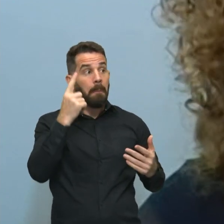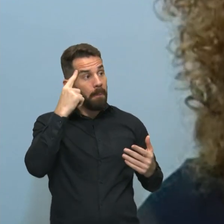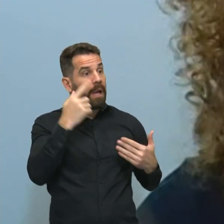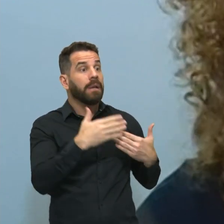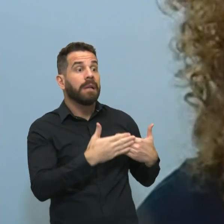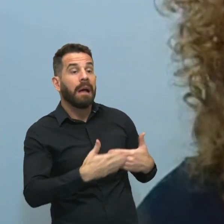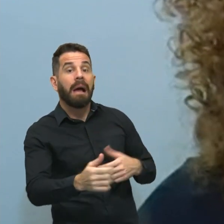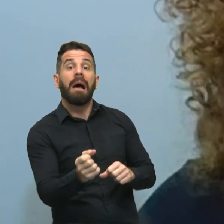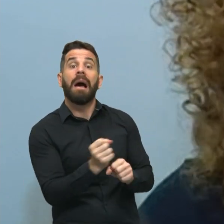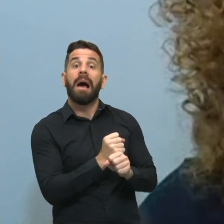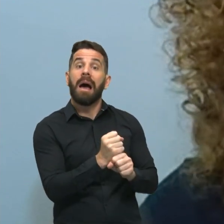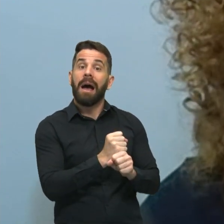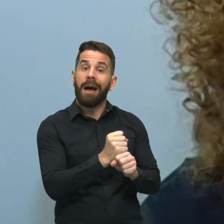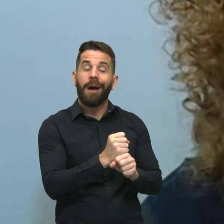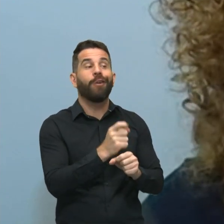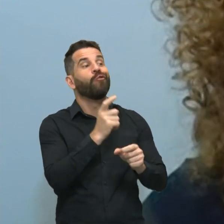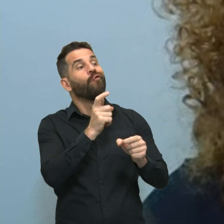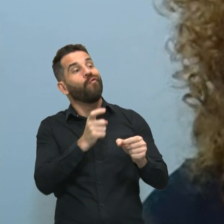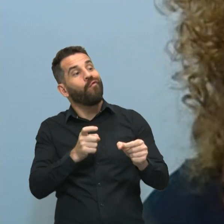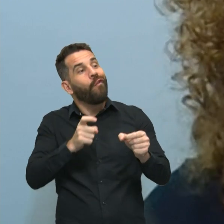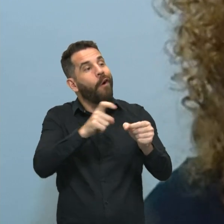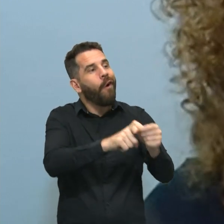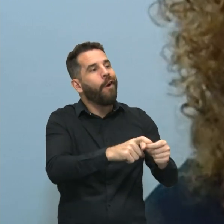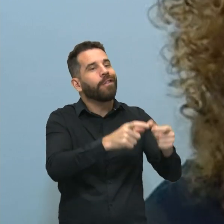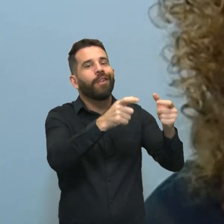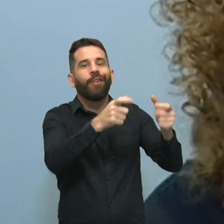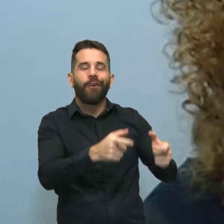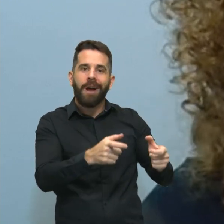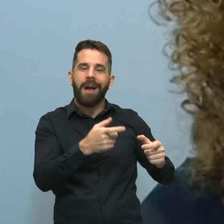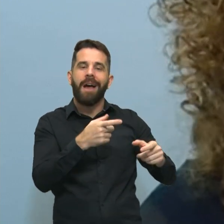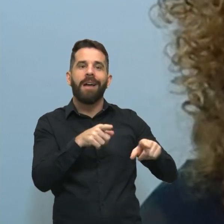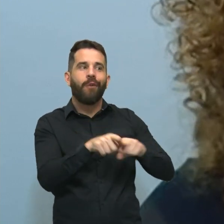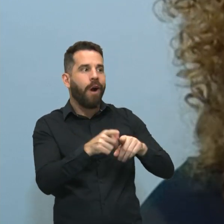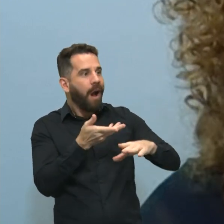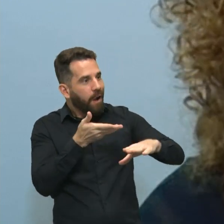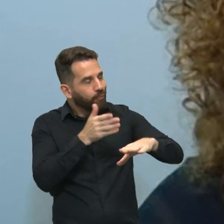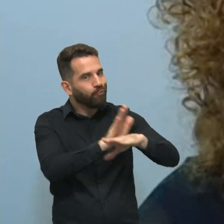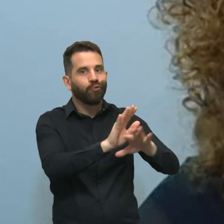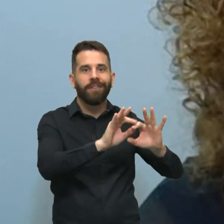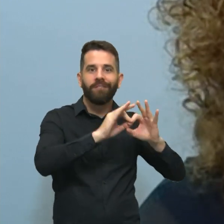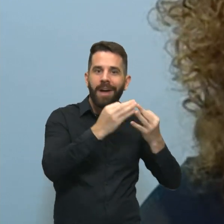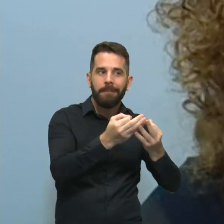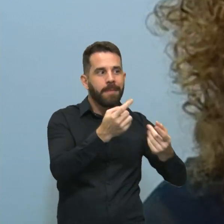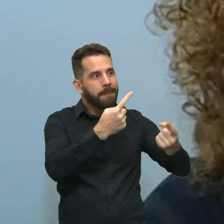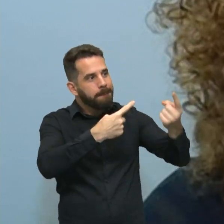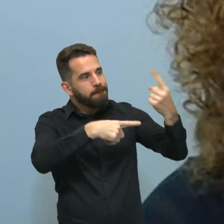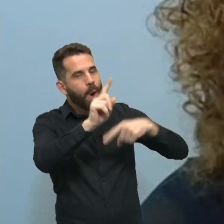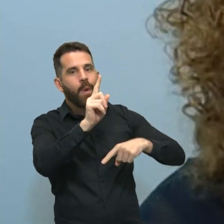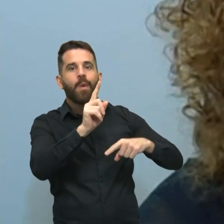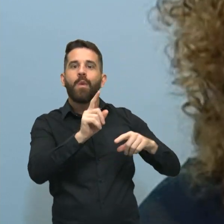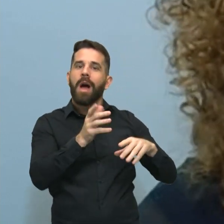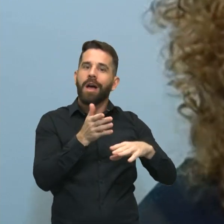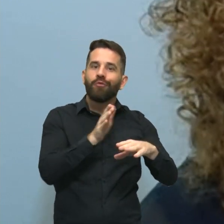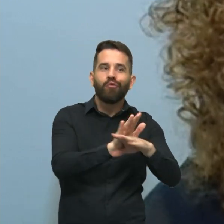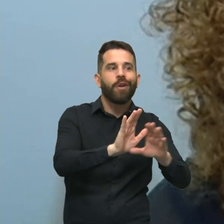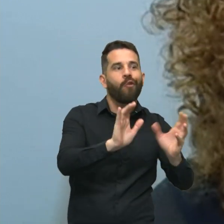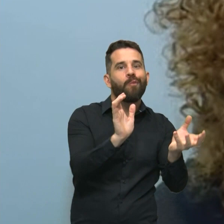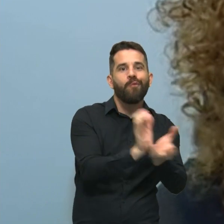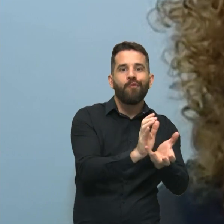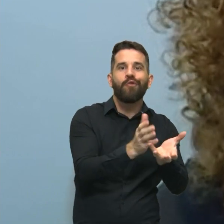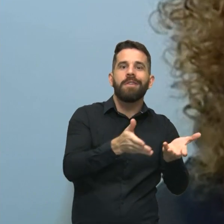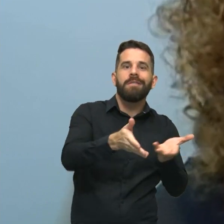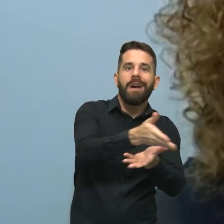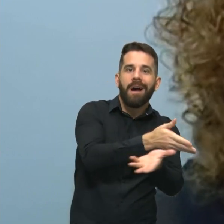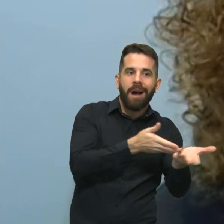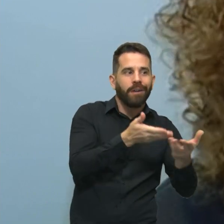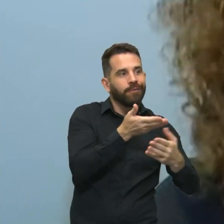anos, né, retornar para a sua comunidade para devolver, colaborar com essa comunidade de onde ele veio, contribuindo com